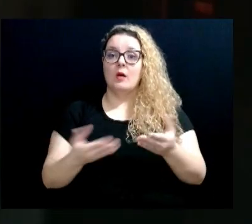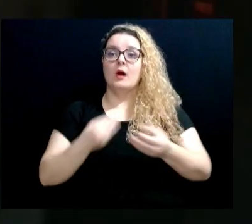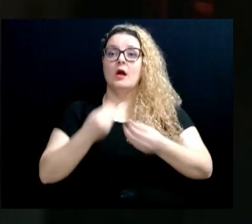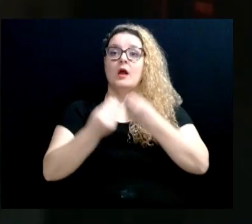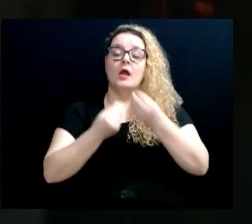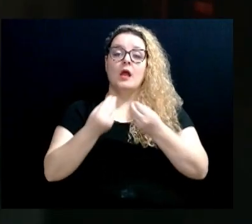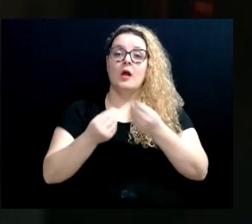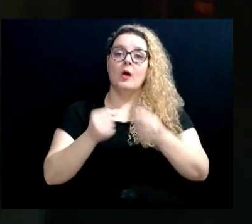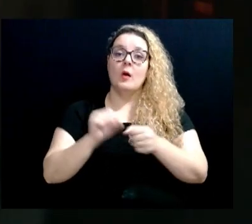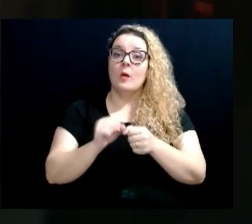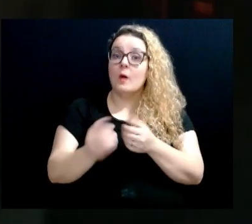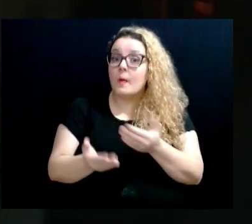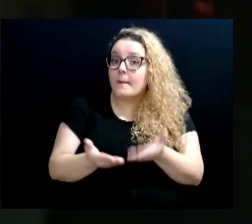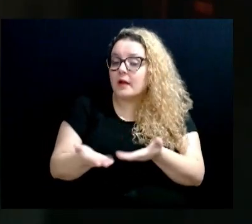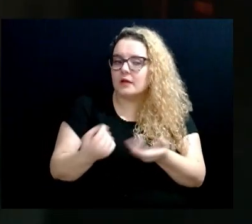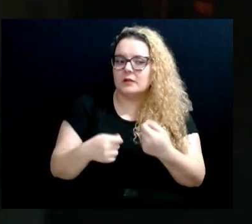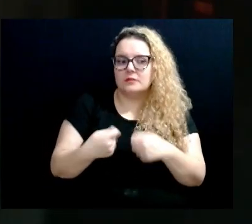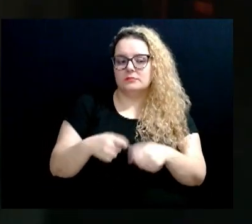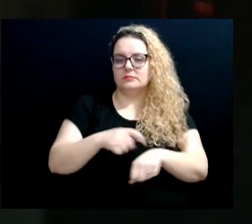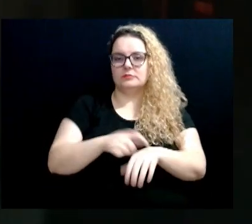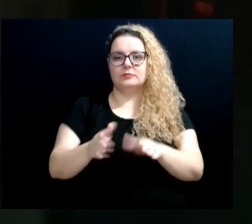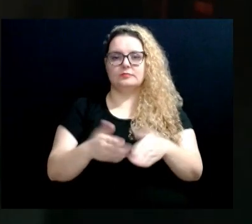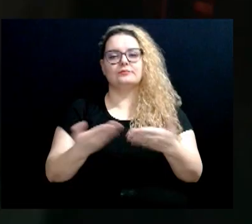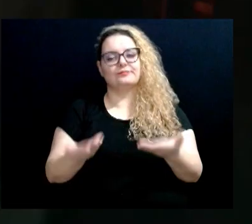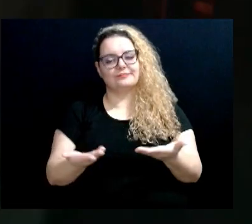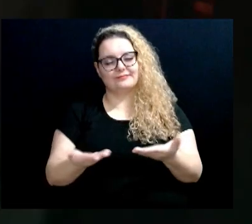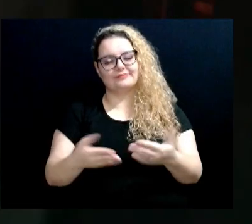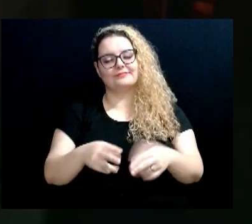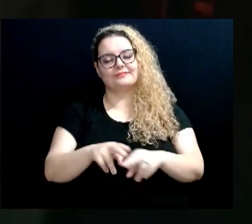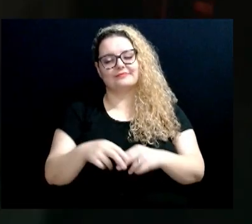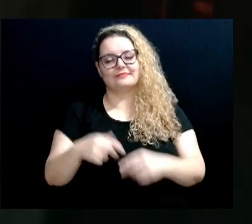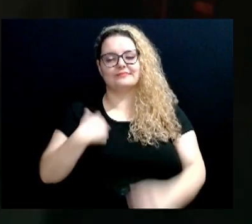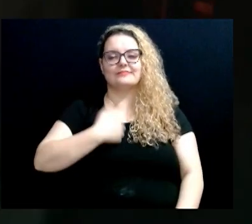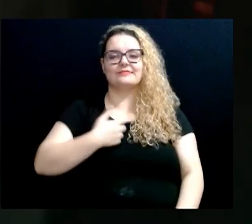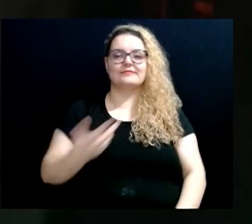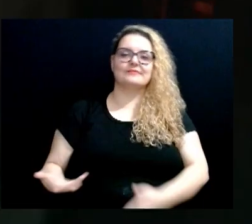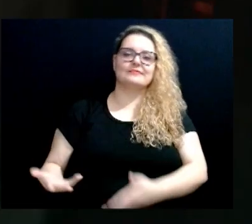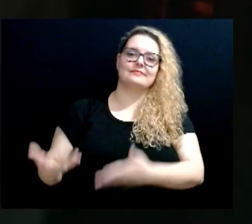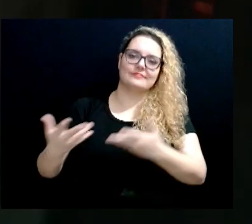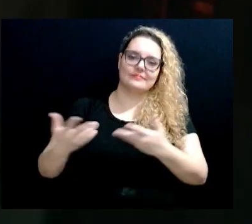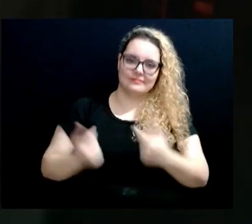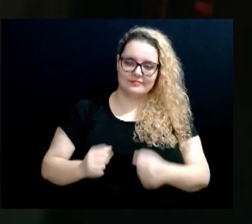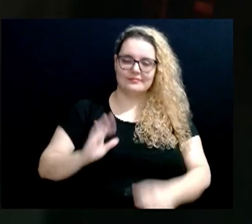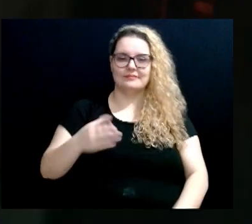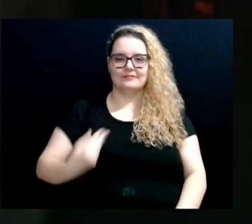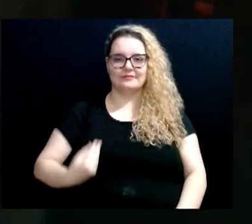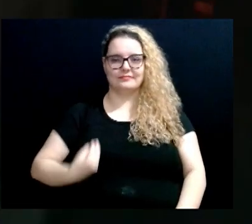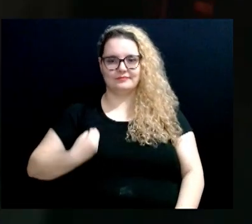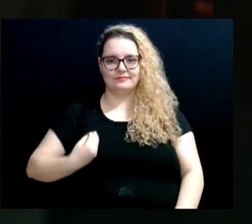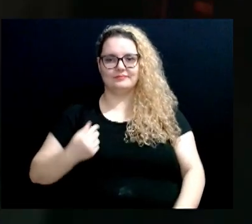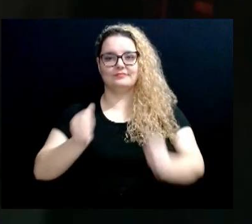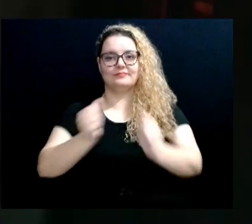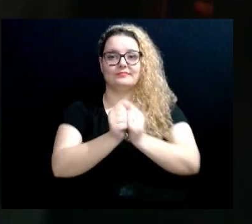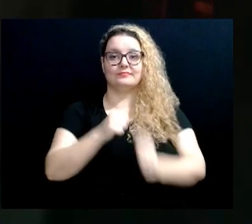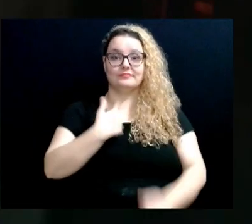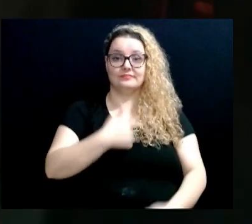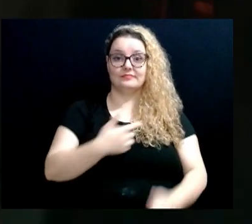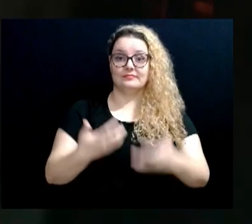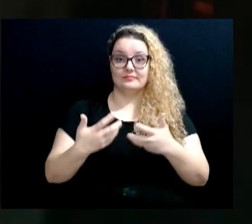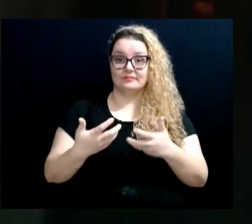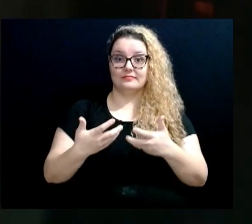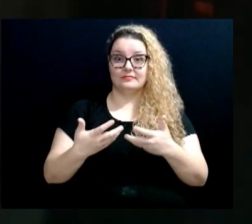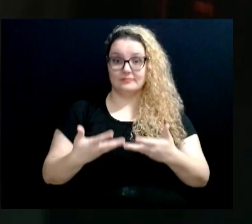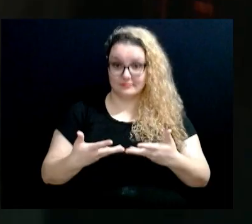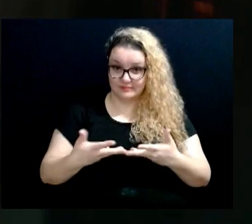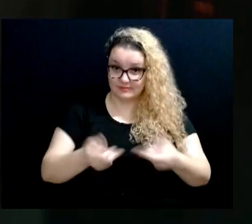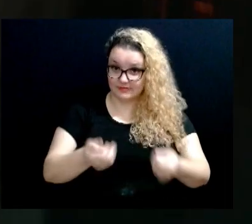manejar essa situação. Para isso, nós temos aqui os nossos convidados já presentes conosco. Eu gostaria de convidar você de casa